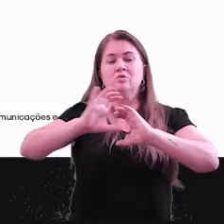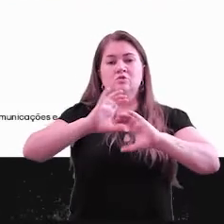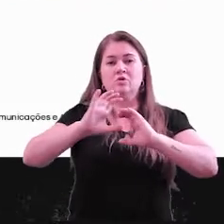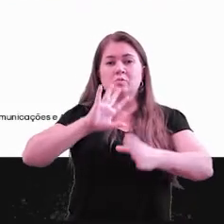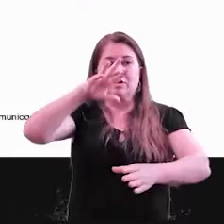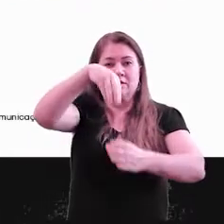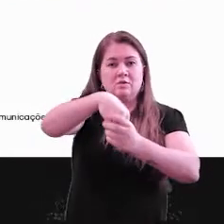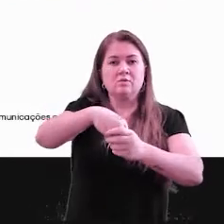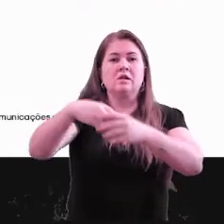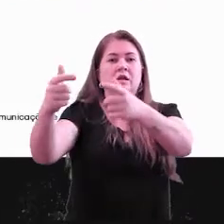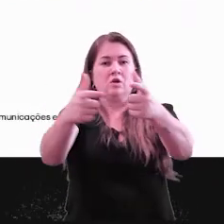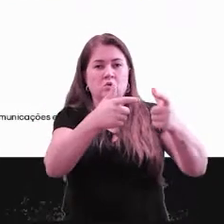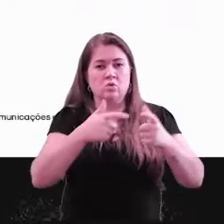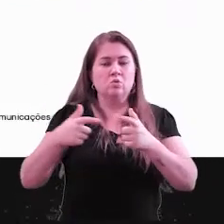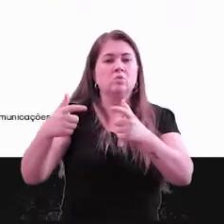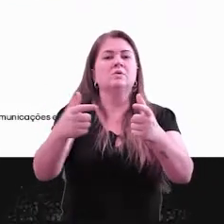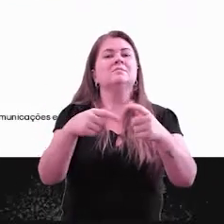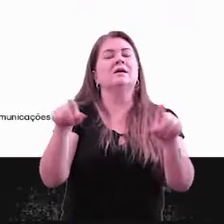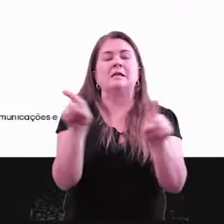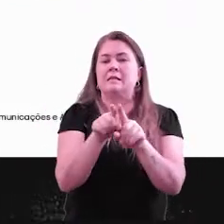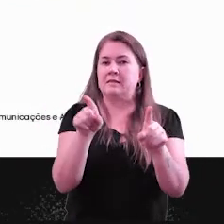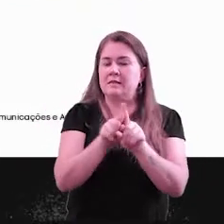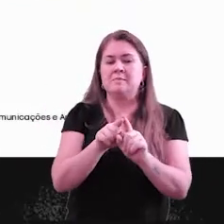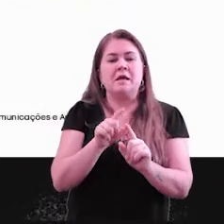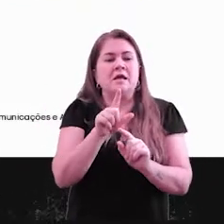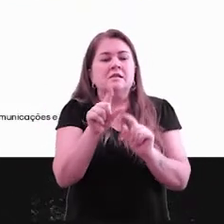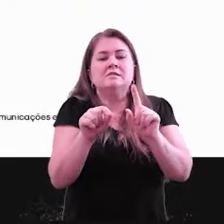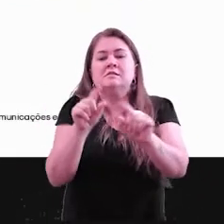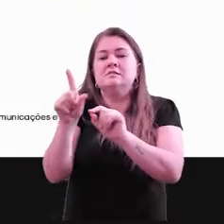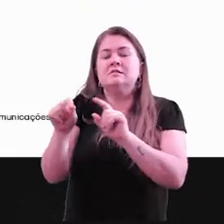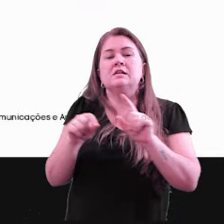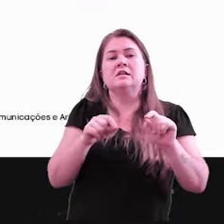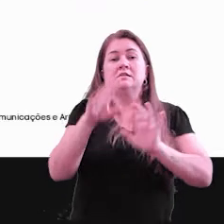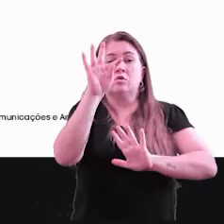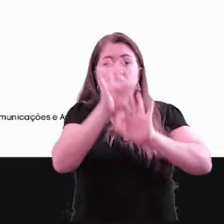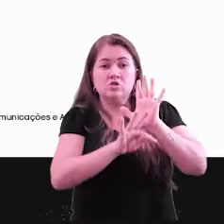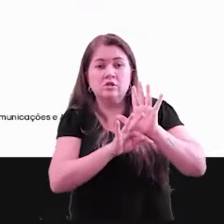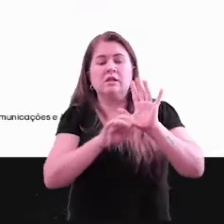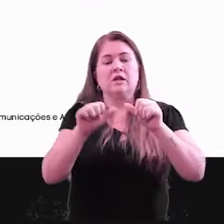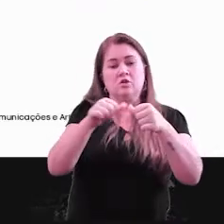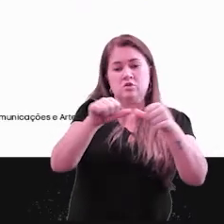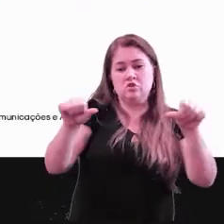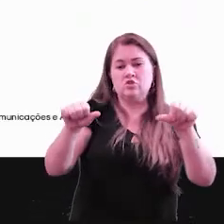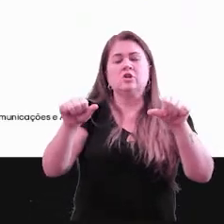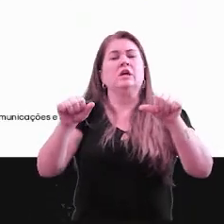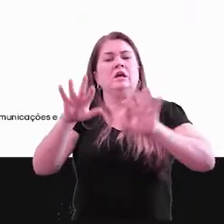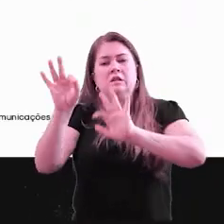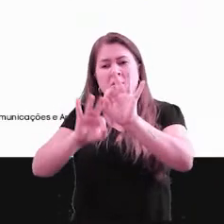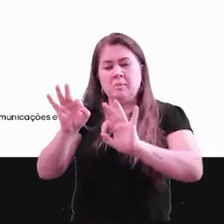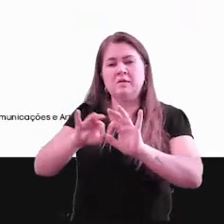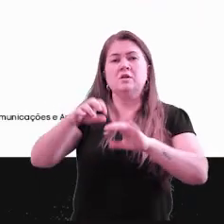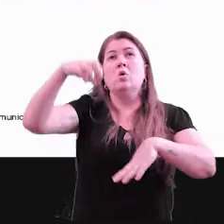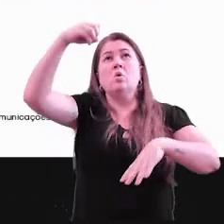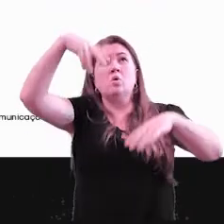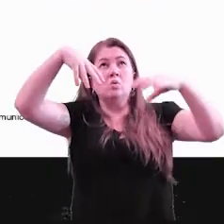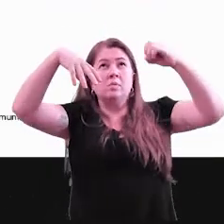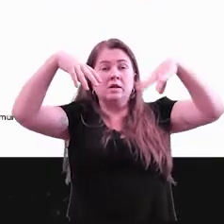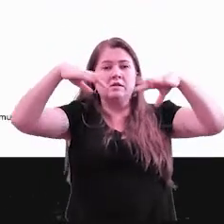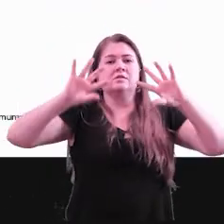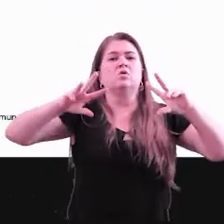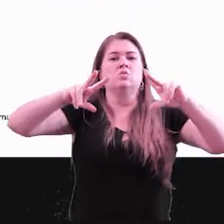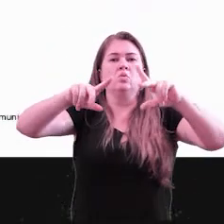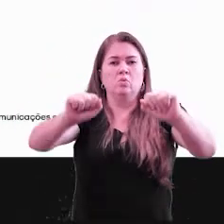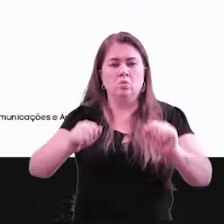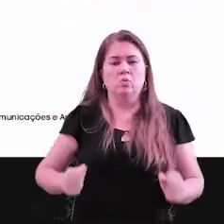seleção dos objetos, dos textos, das etiquetas, montagem, iluminação. É preciso pensar com bastante